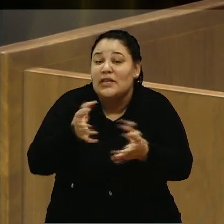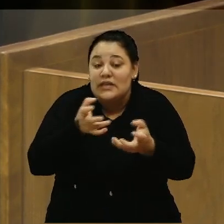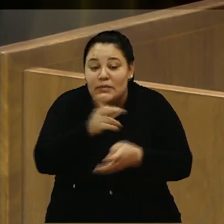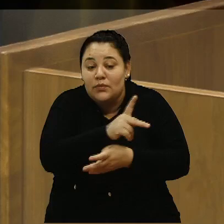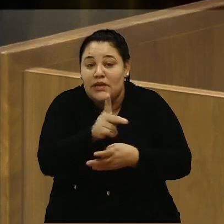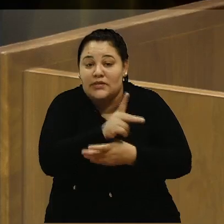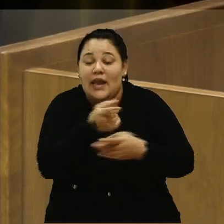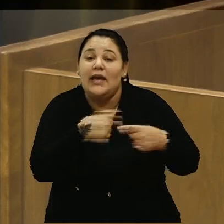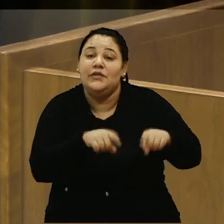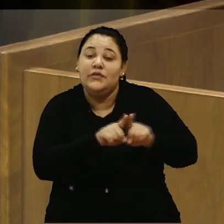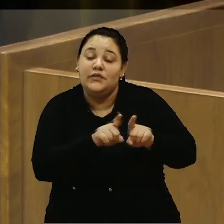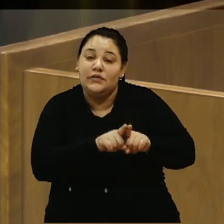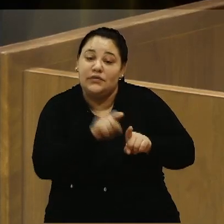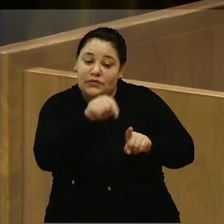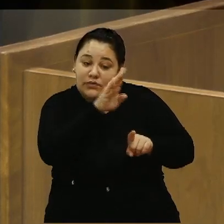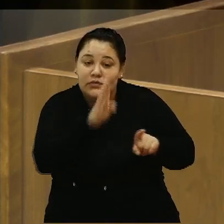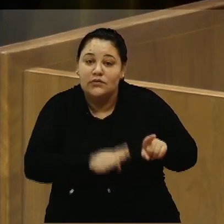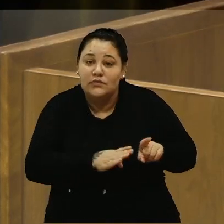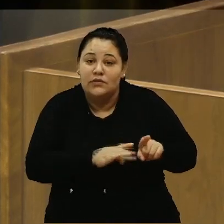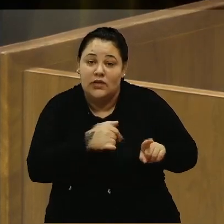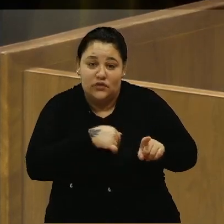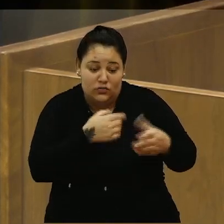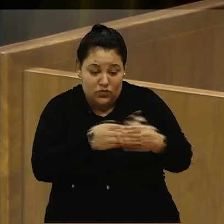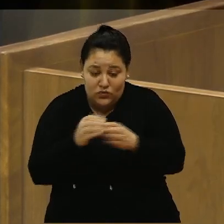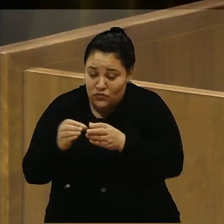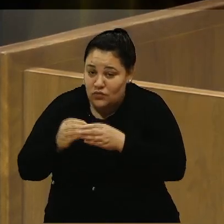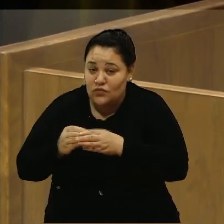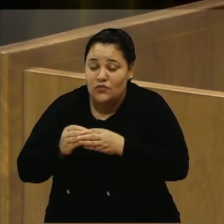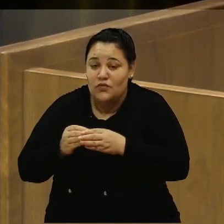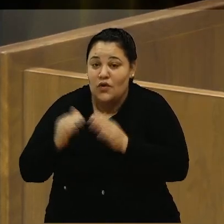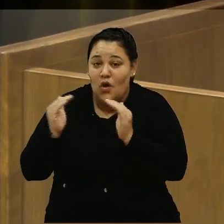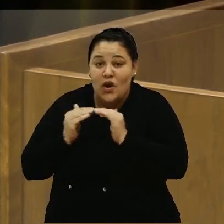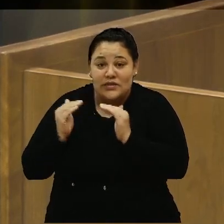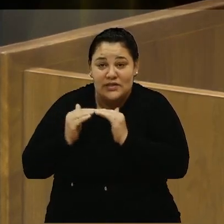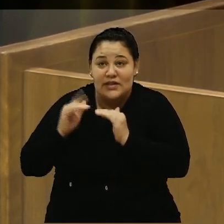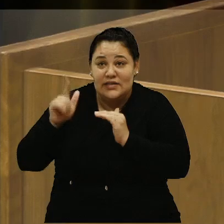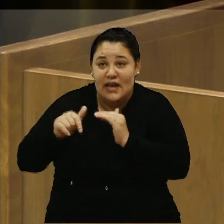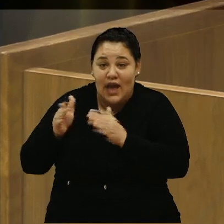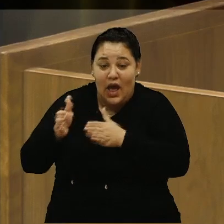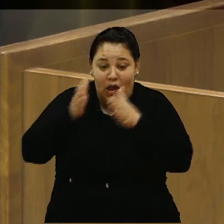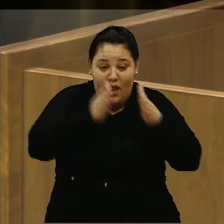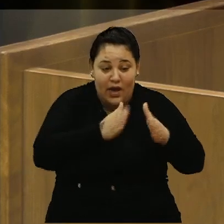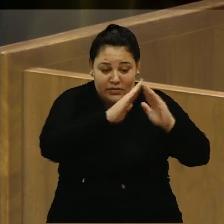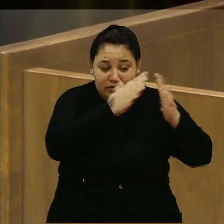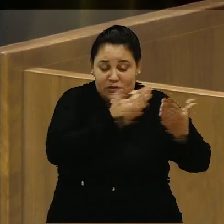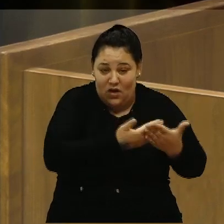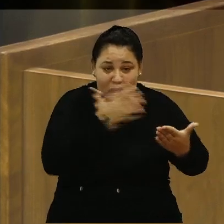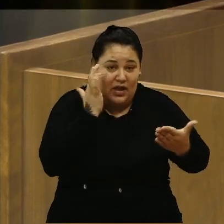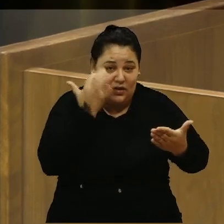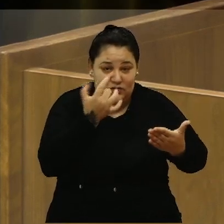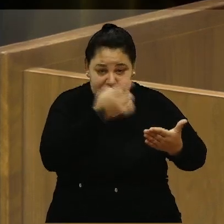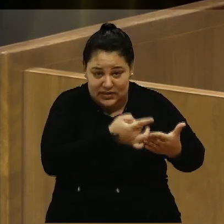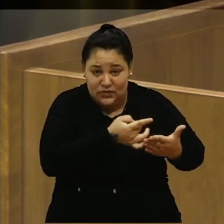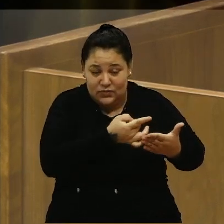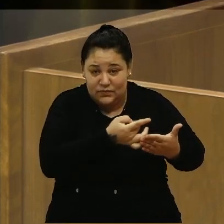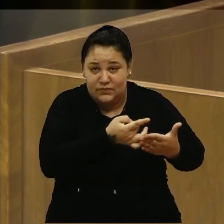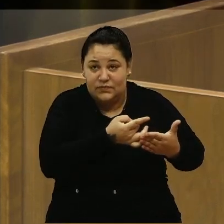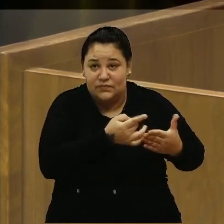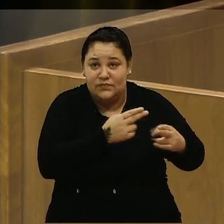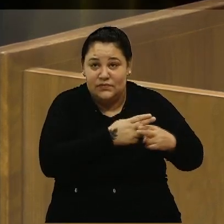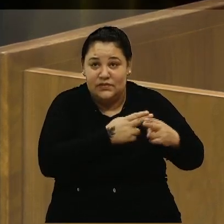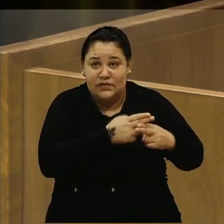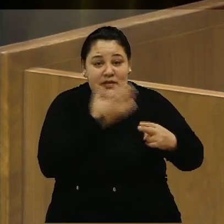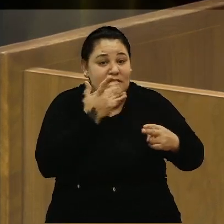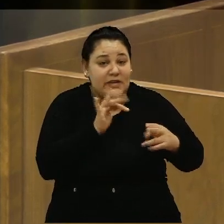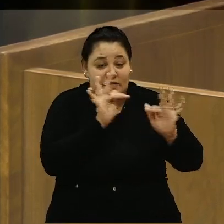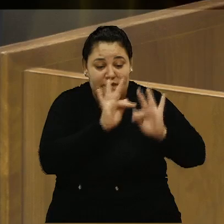vereador Lucas? Estive num serviço de convivência que, por coincidência, era ao lado da escola que aconteceu esse fato, Criança Feliz, na